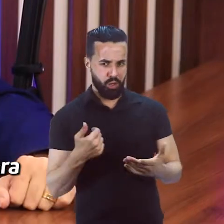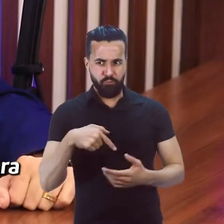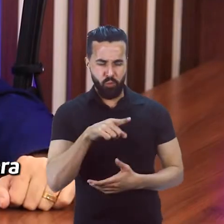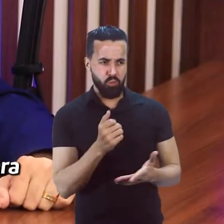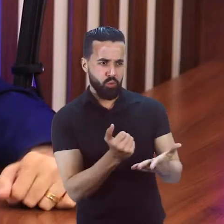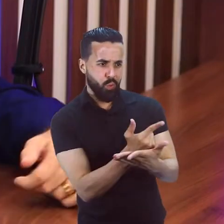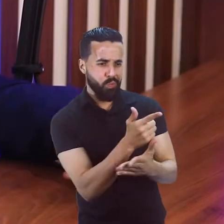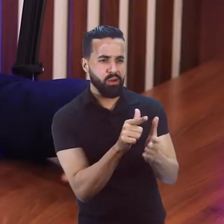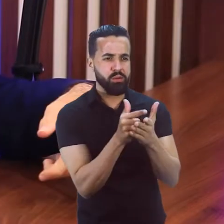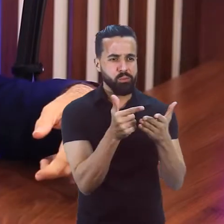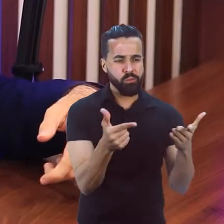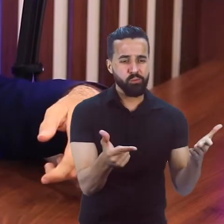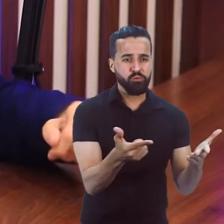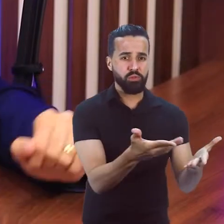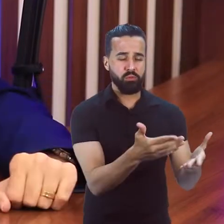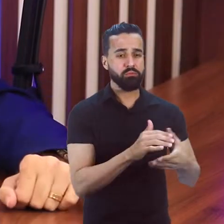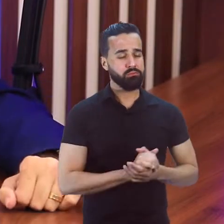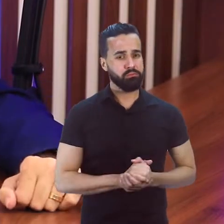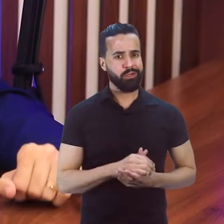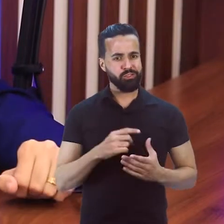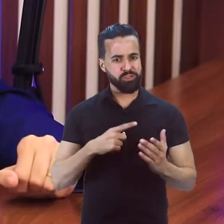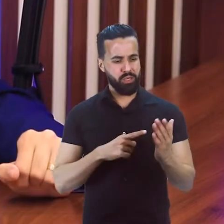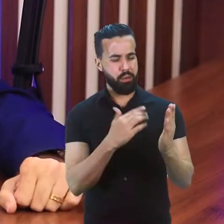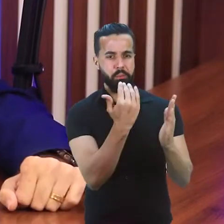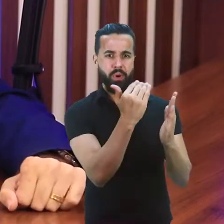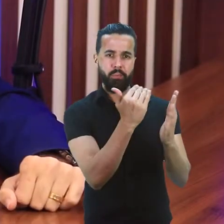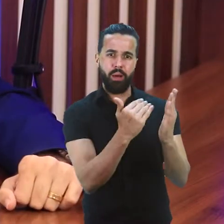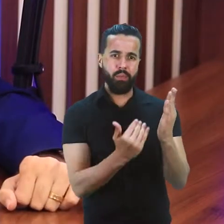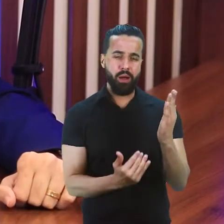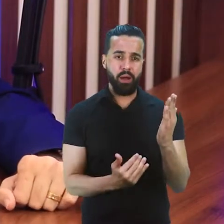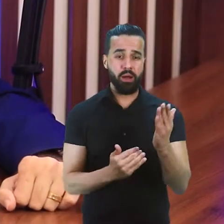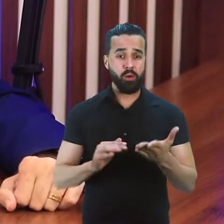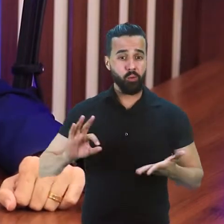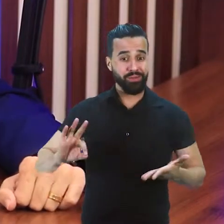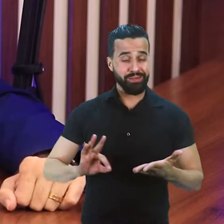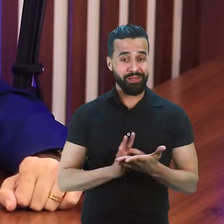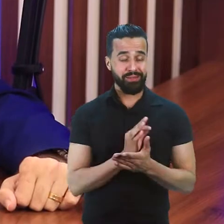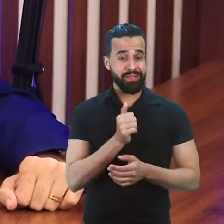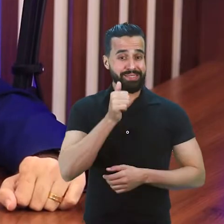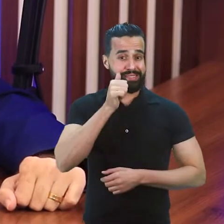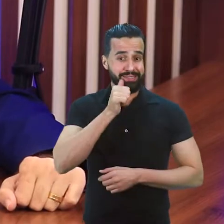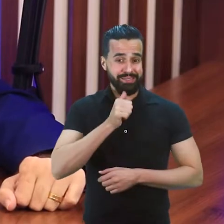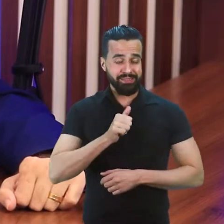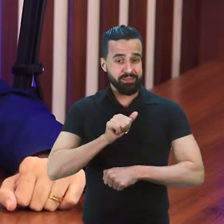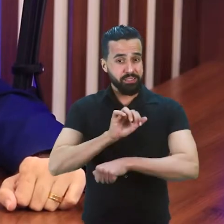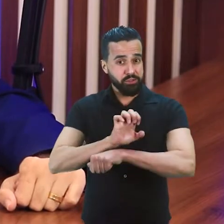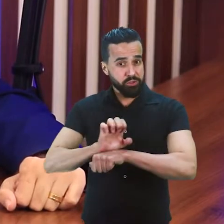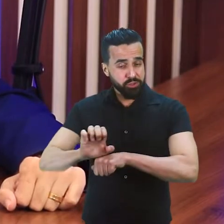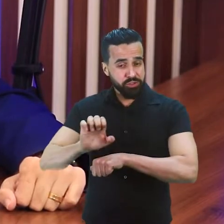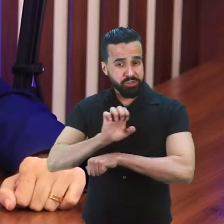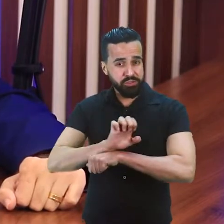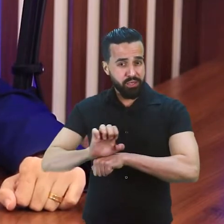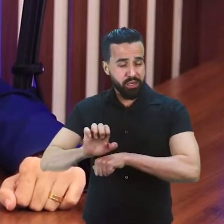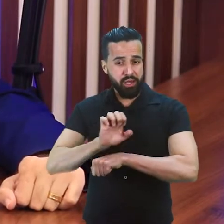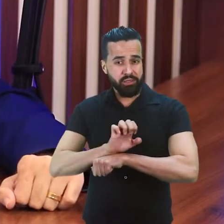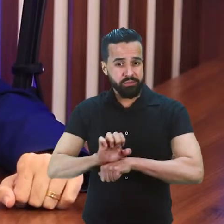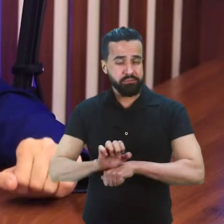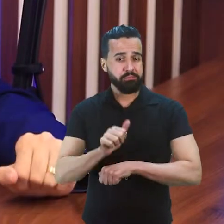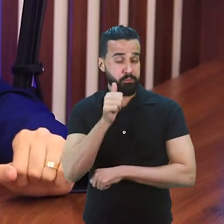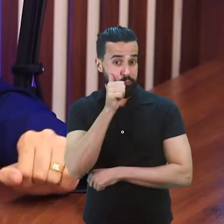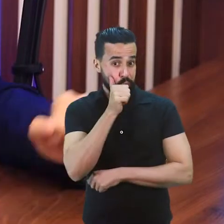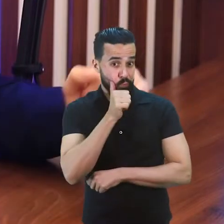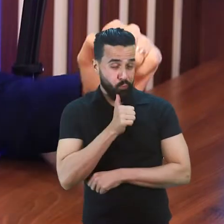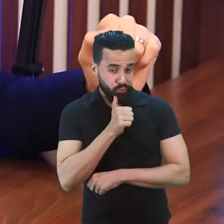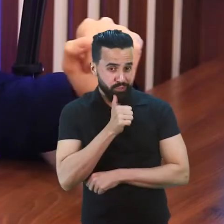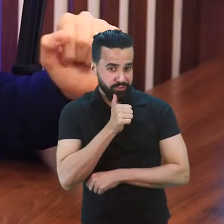no classificado de hoje. E tinha um anúncio lá, contrata-se estagiária. Estagiária, Antônio, não estou falando correto.